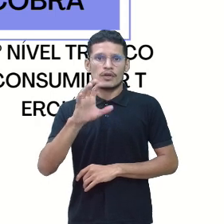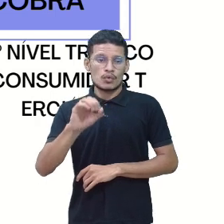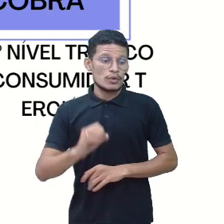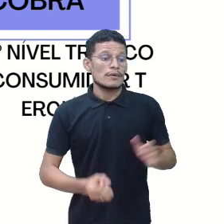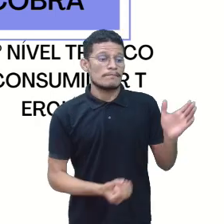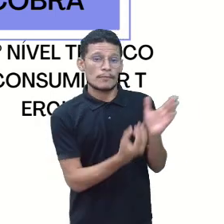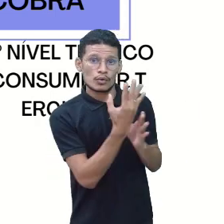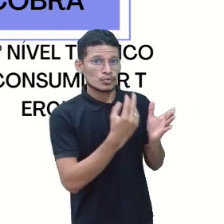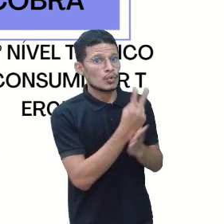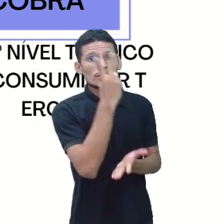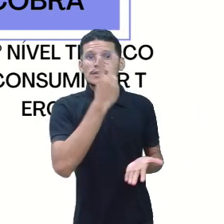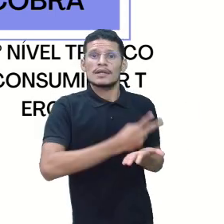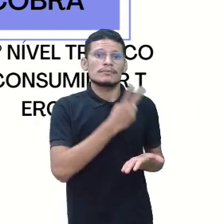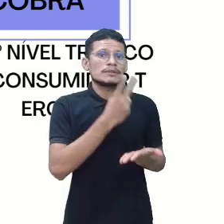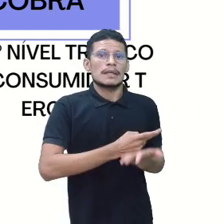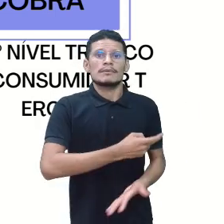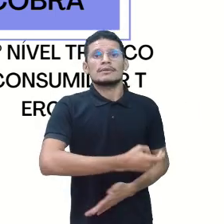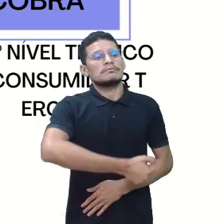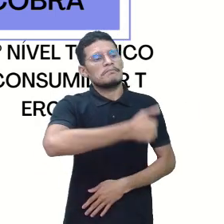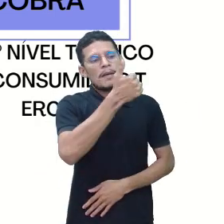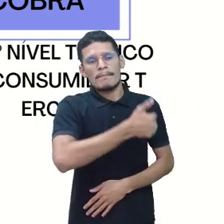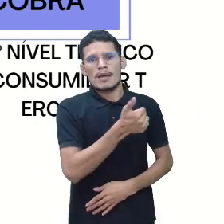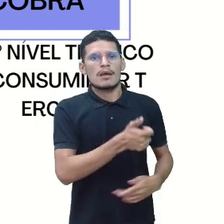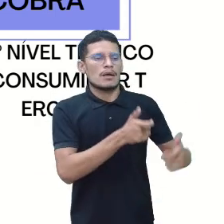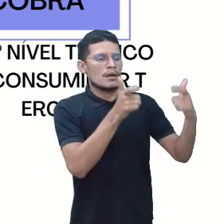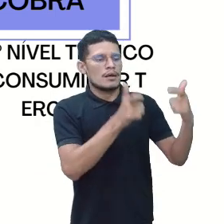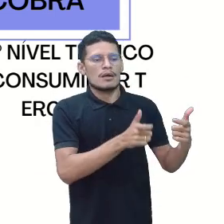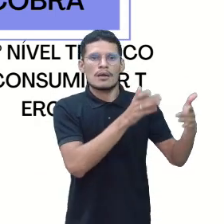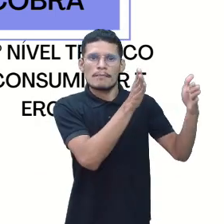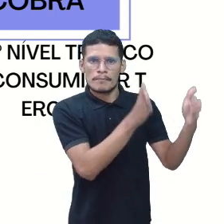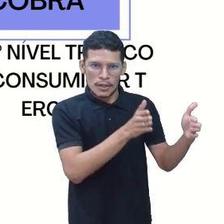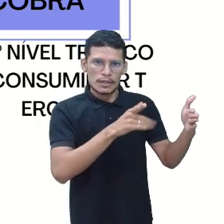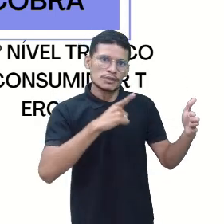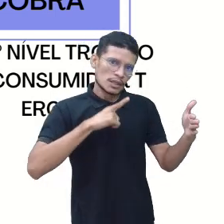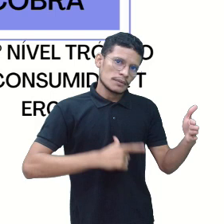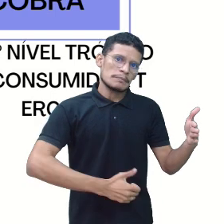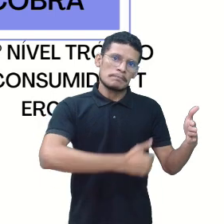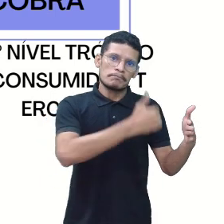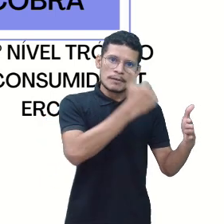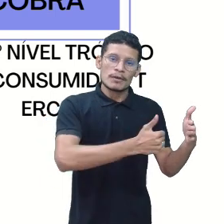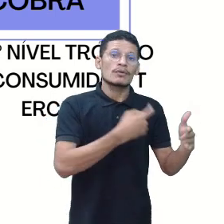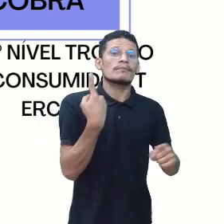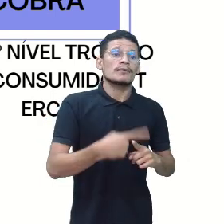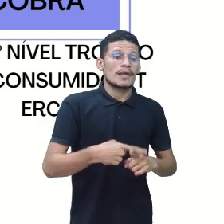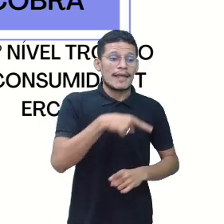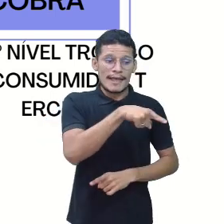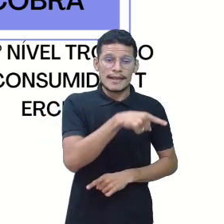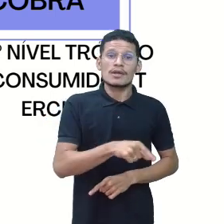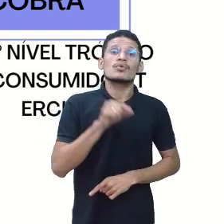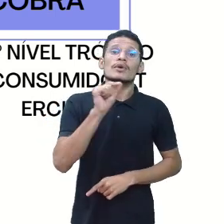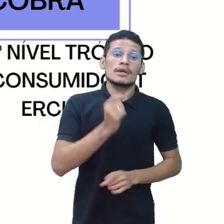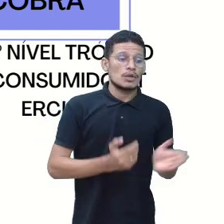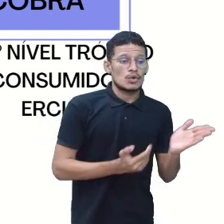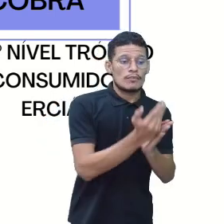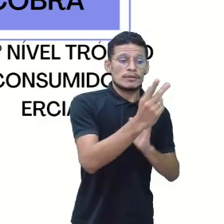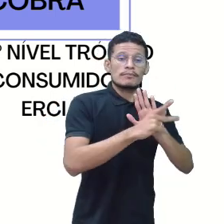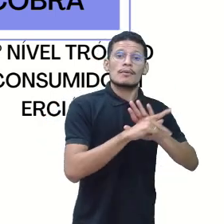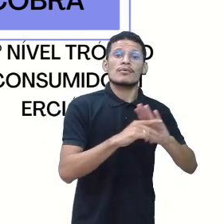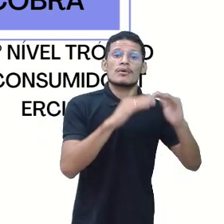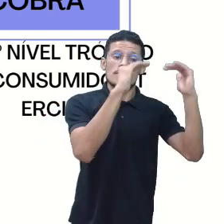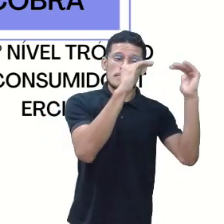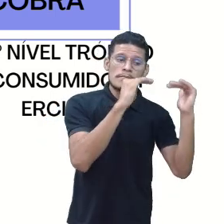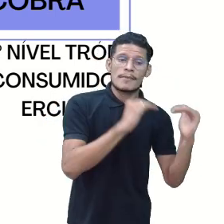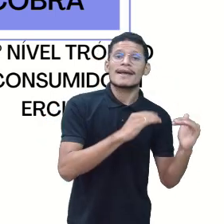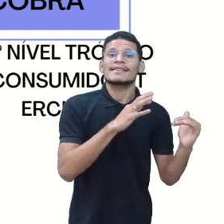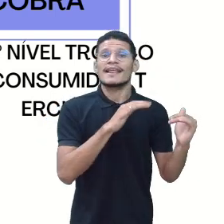produtor sempre vai estar no primeiro nível trófico, porque é ele onde começa a cadeia e a